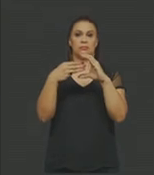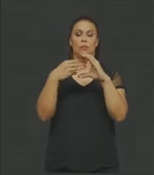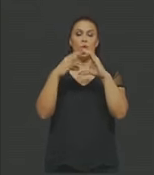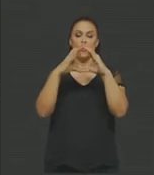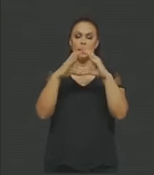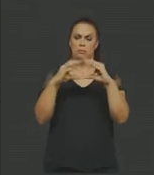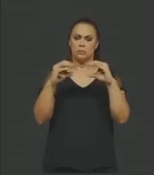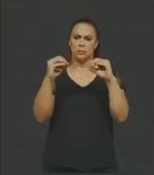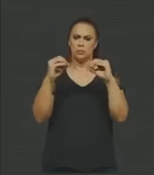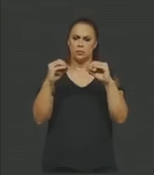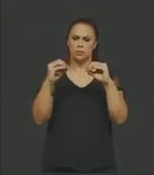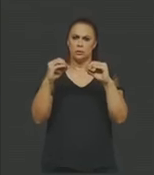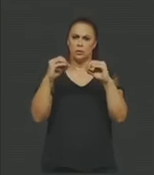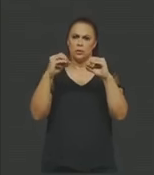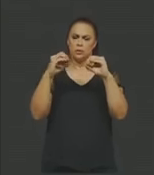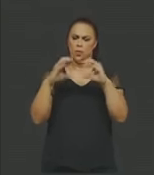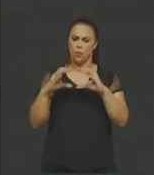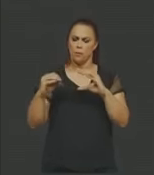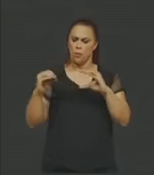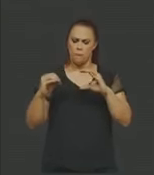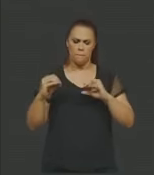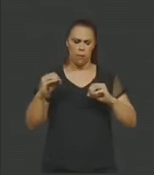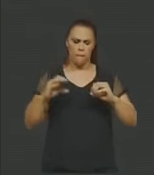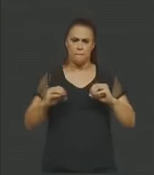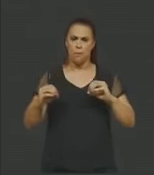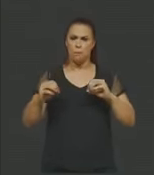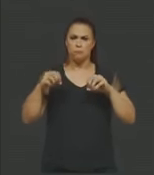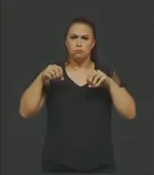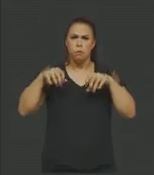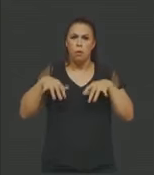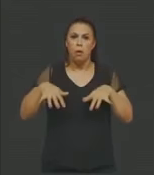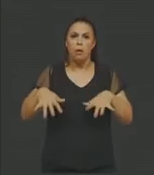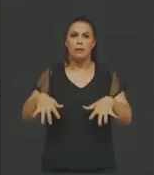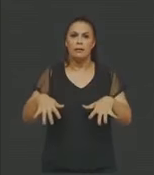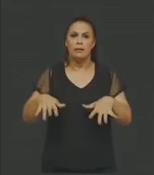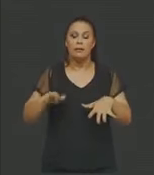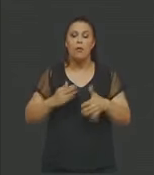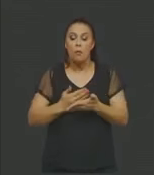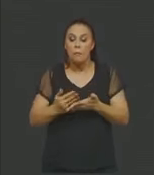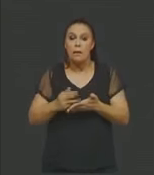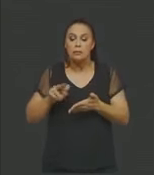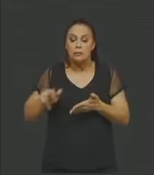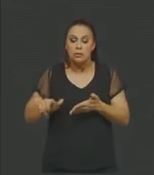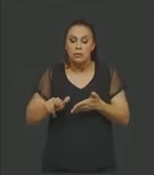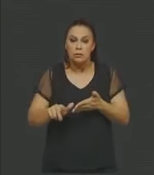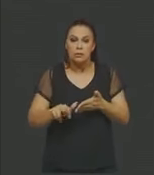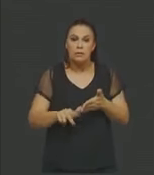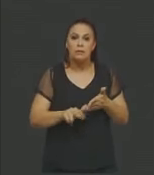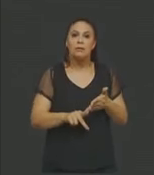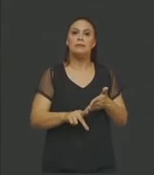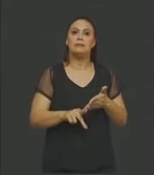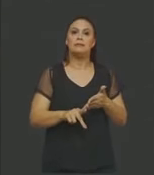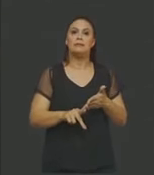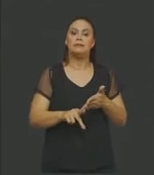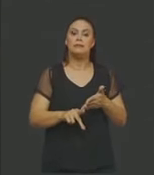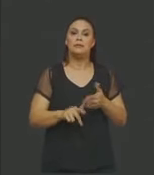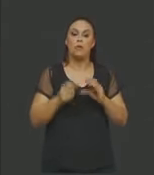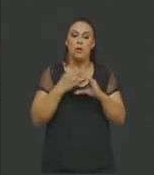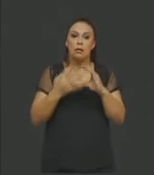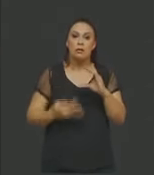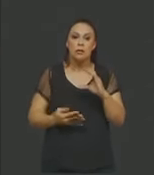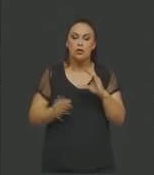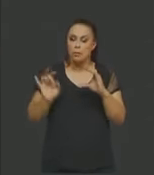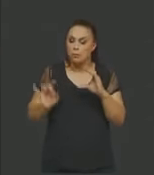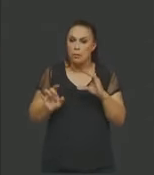tecidos, tá? Feito isso, então, diferenciou-se em tecidos embrionários, nós vamos, então,